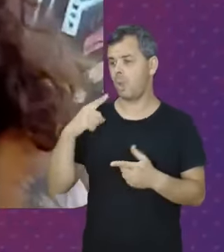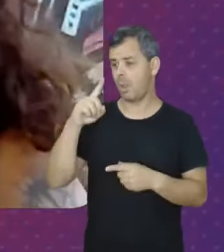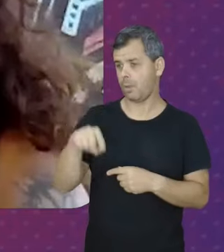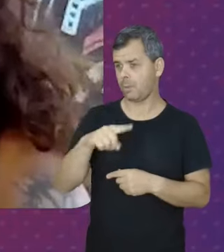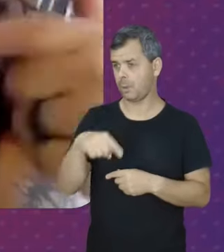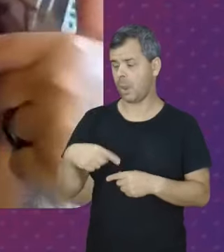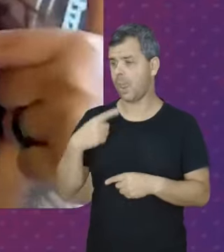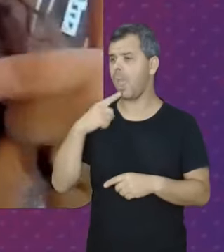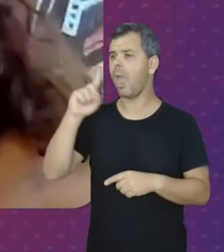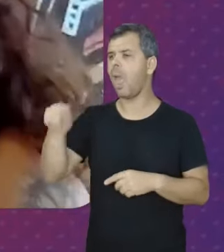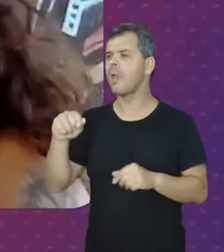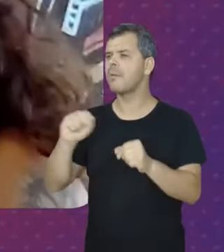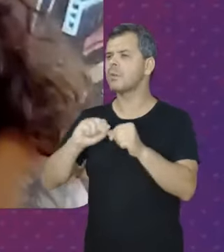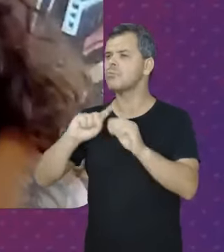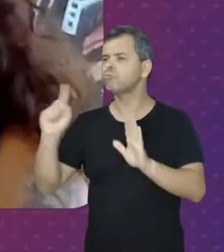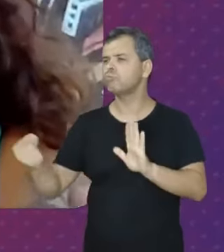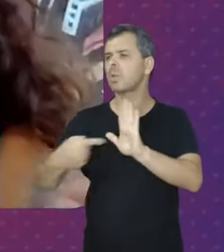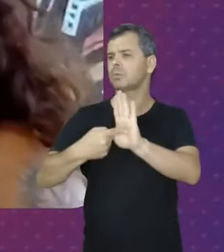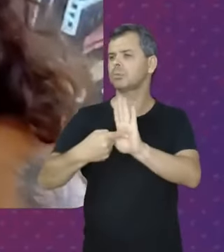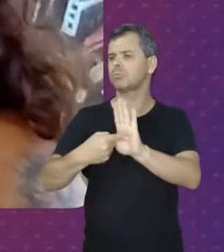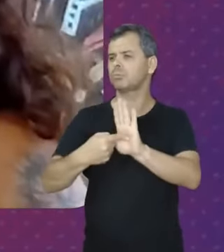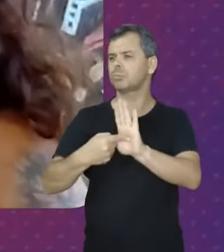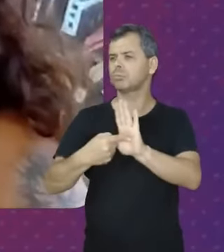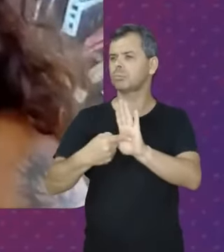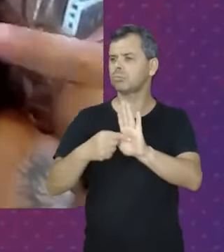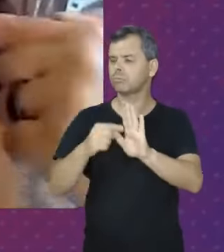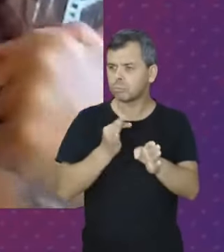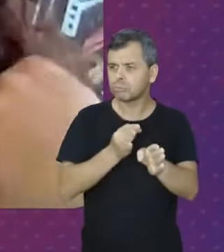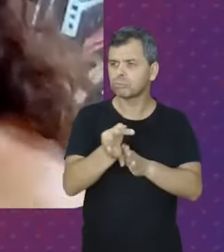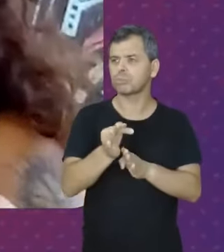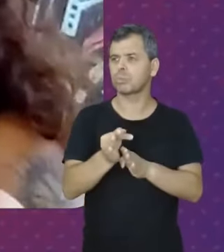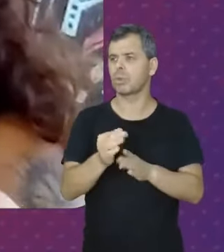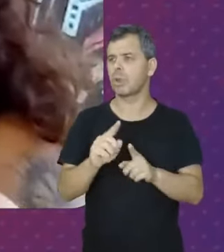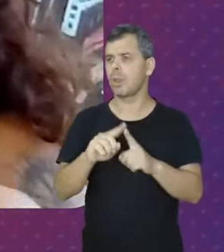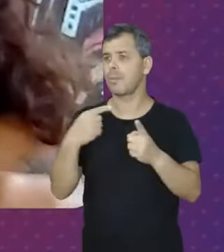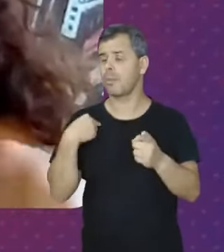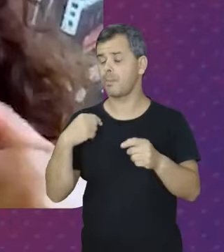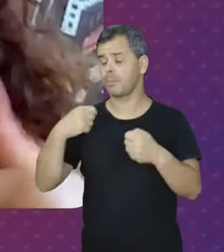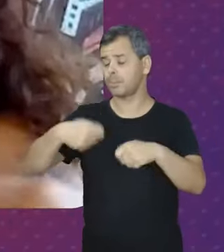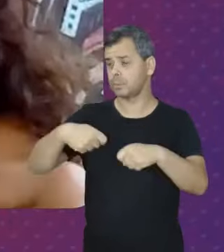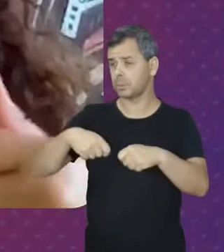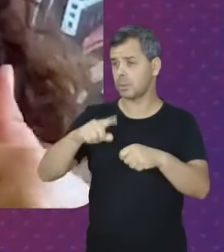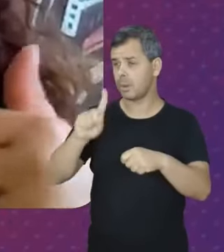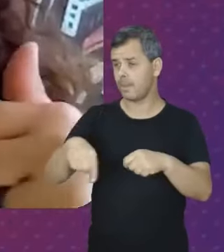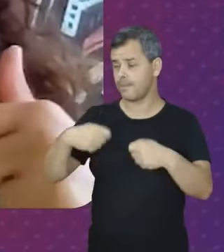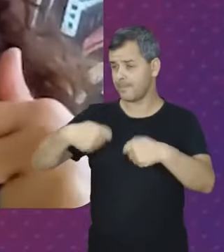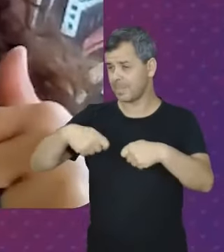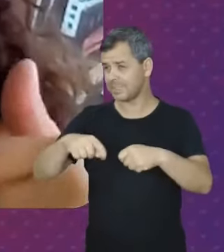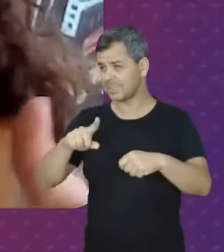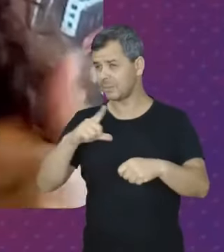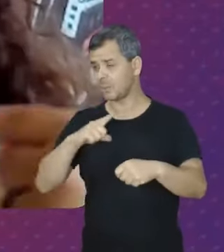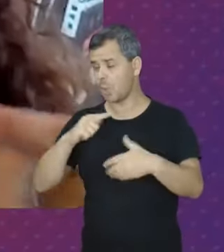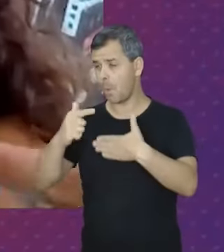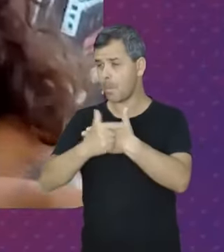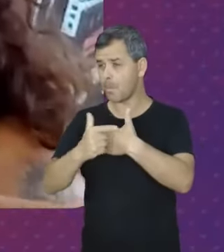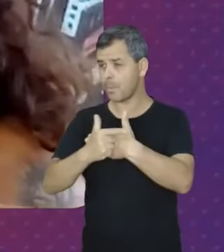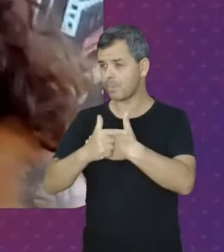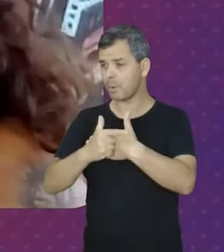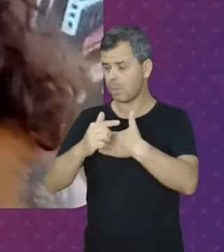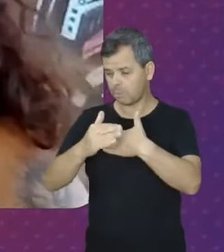fazer a denúncia, né? Fazer a denúncia para o Conselho Tutelar. O que eu coloco que o Conselho Tutelar tem que ter um papel para